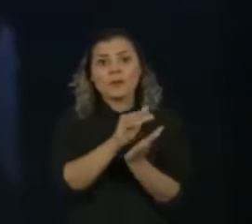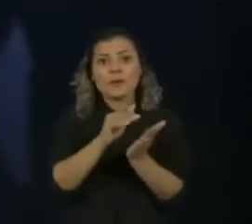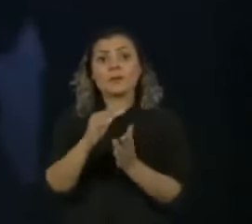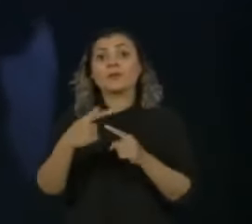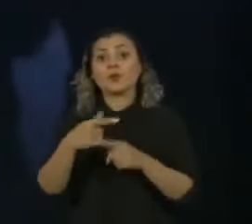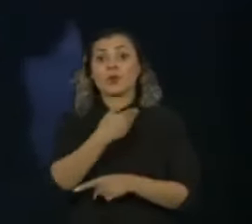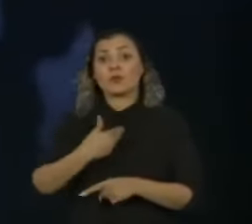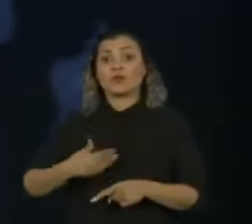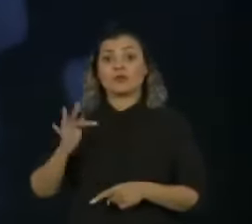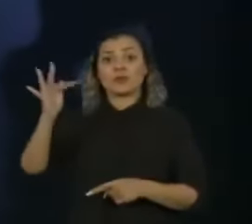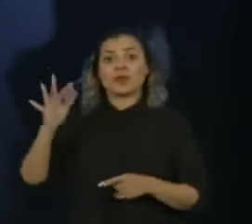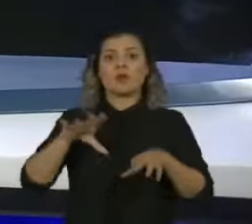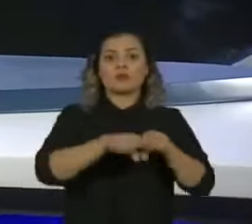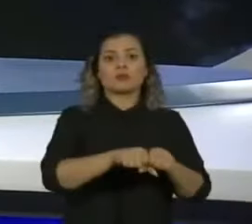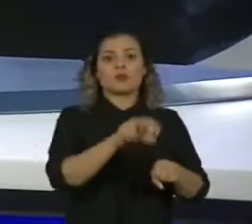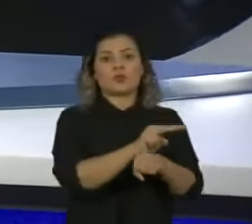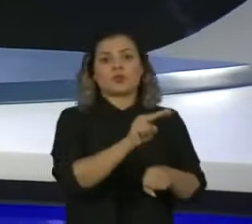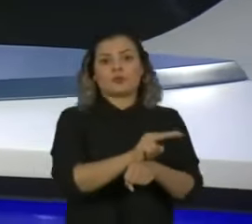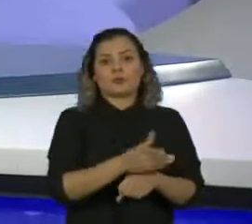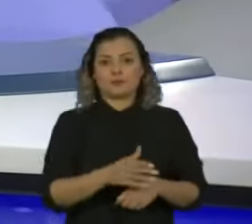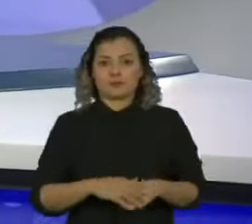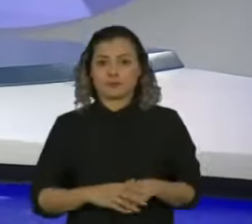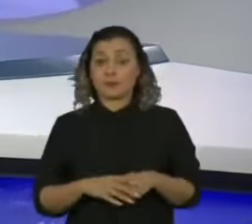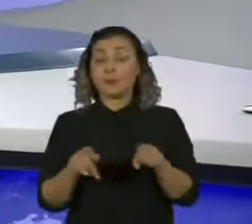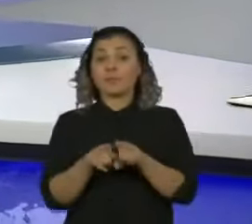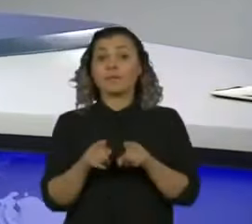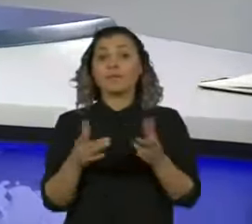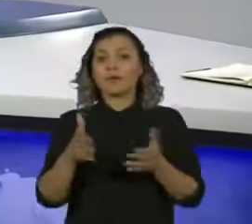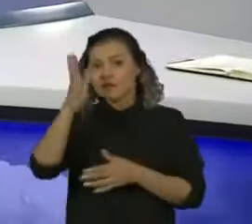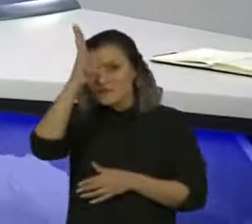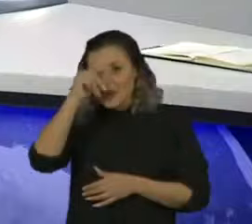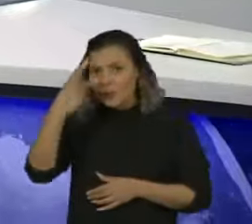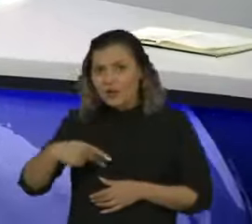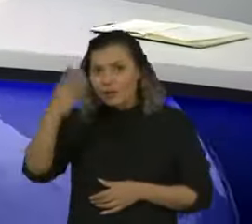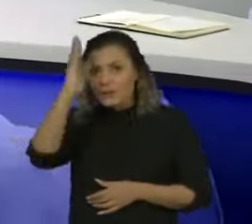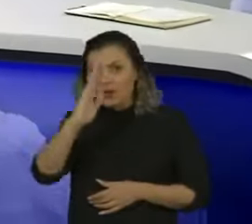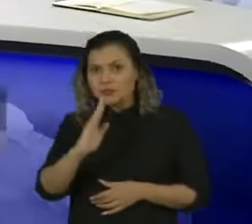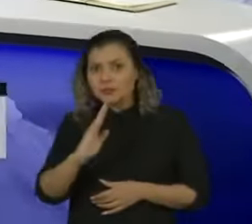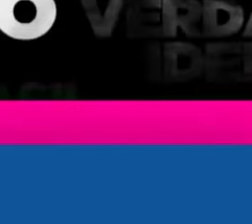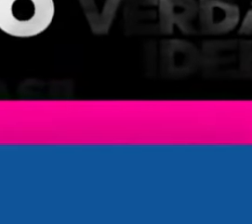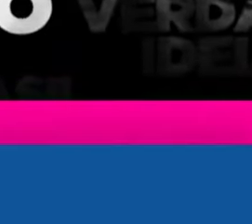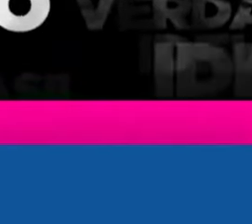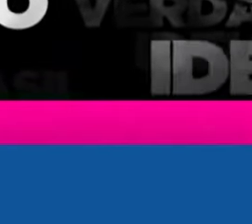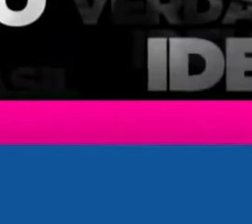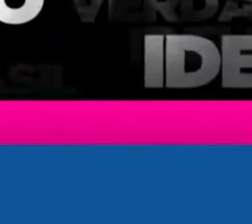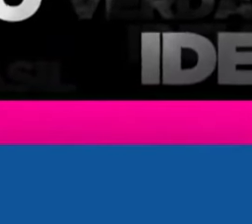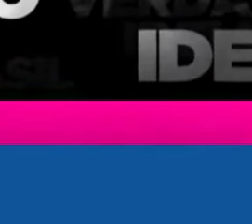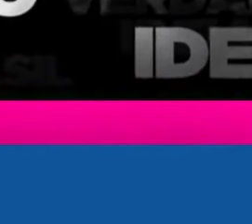federal assumir a gestão. E ainda, frango brasileiro é barrado nas Filipinas.